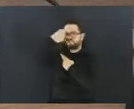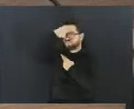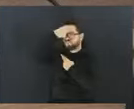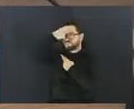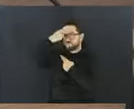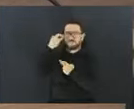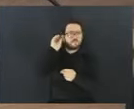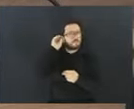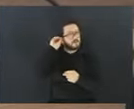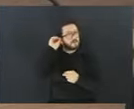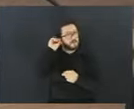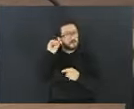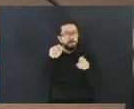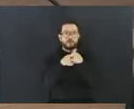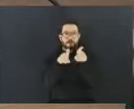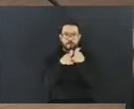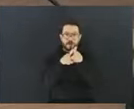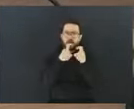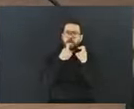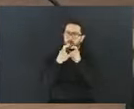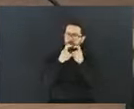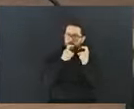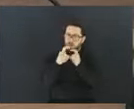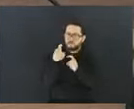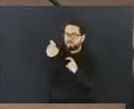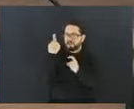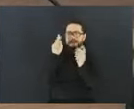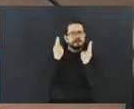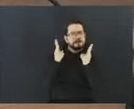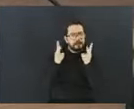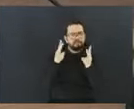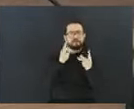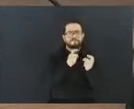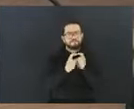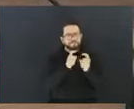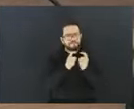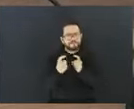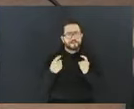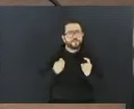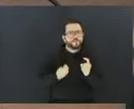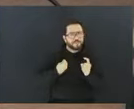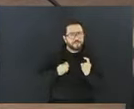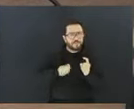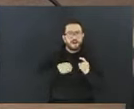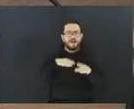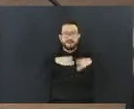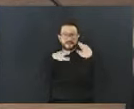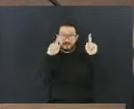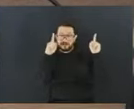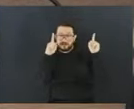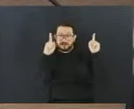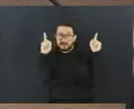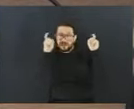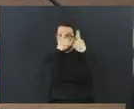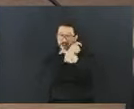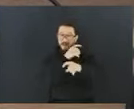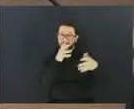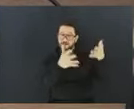diversas reuniões e até mesmo nos dias mais difíceis para esse Legislativo